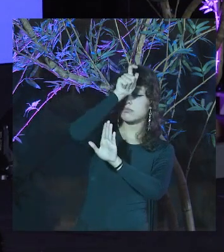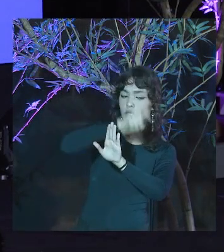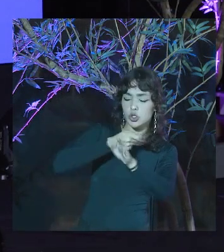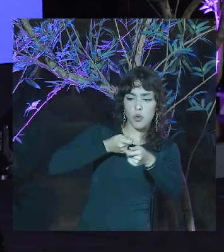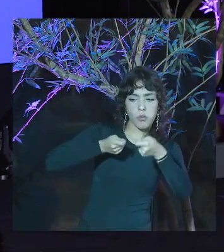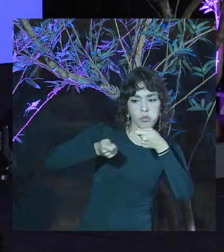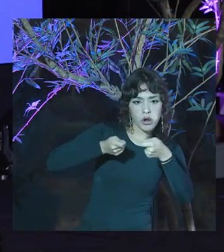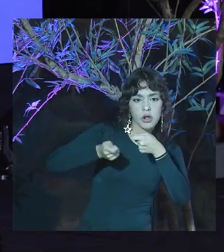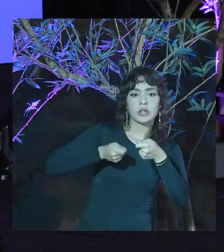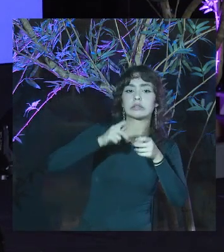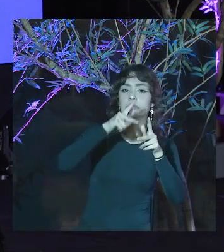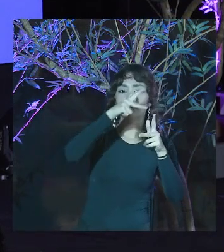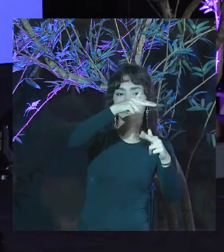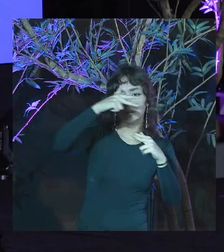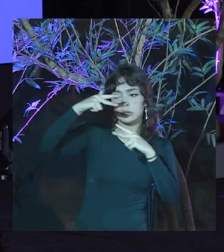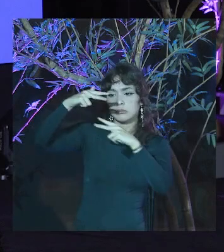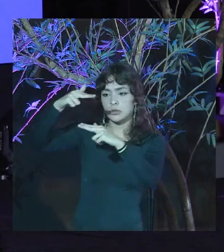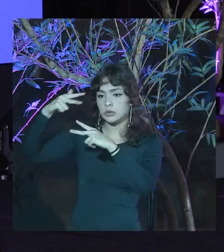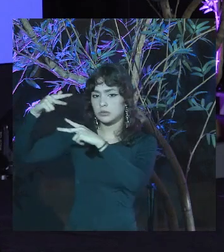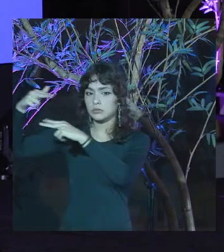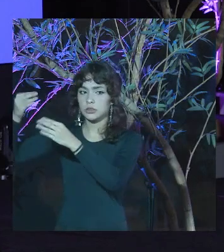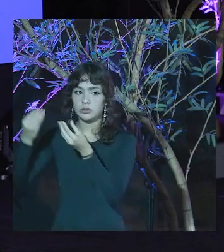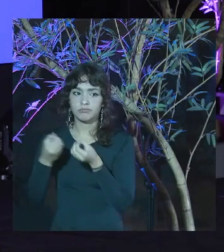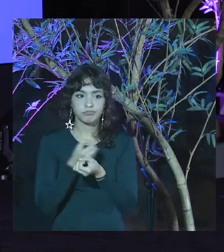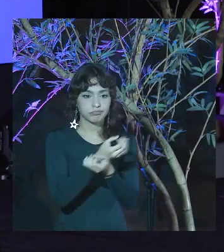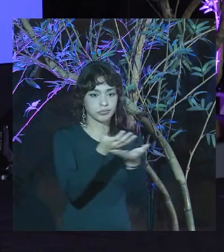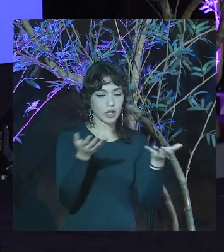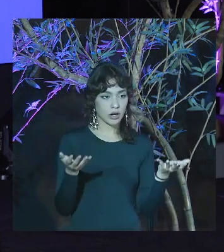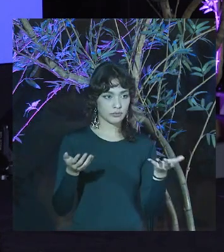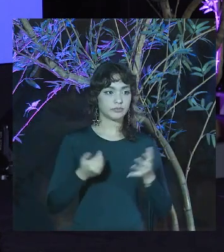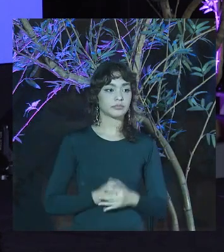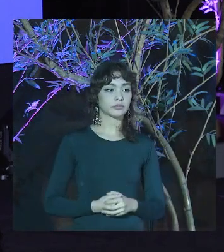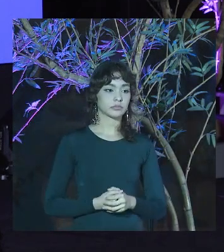trouxe para salas de tomada de decisão.